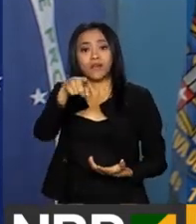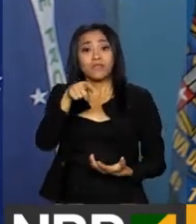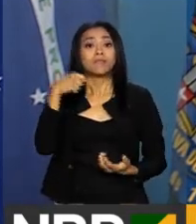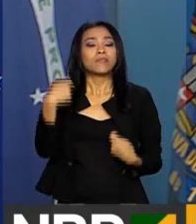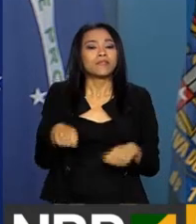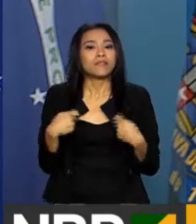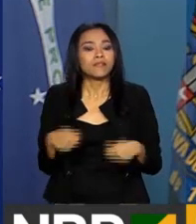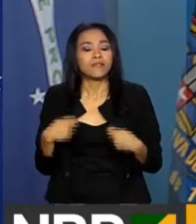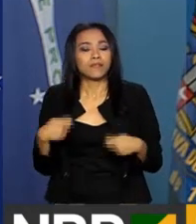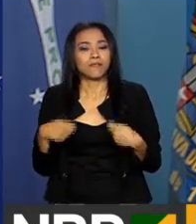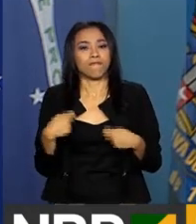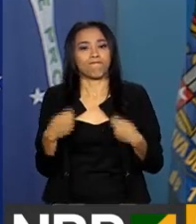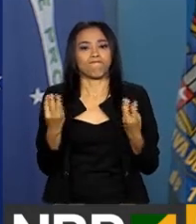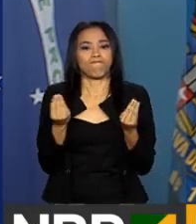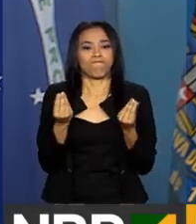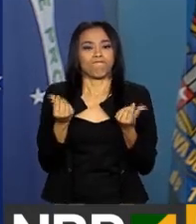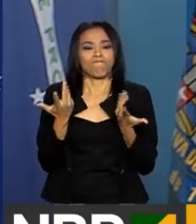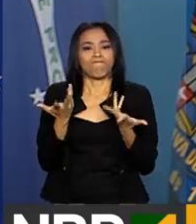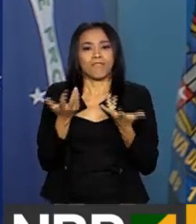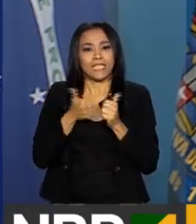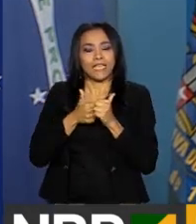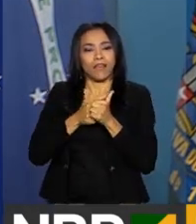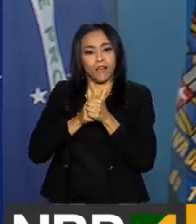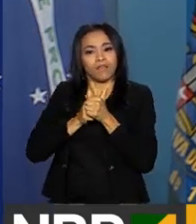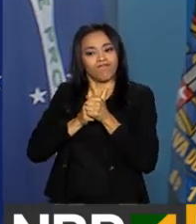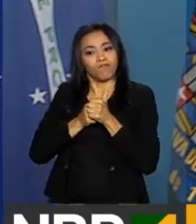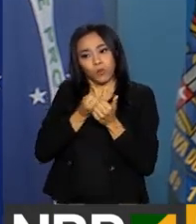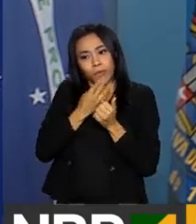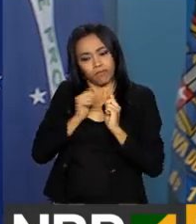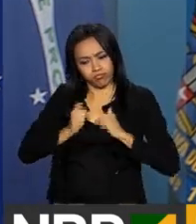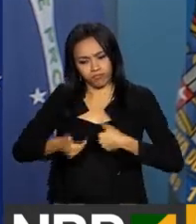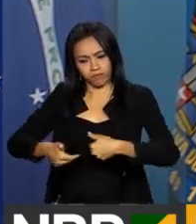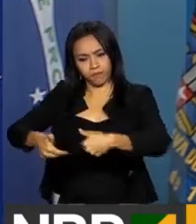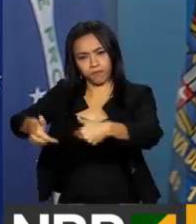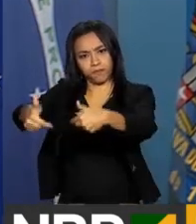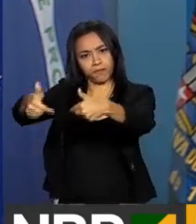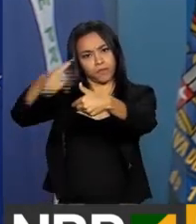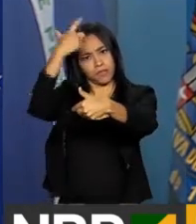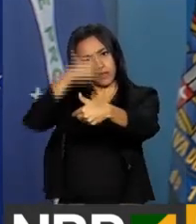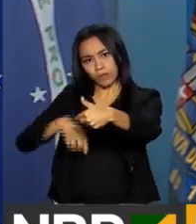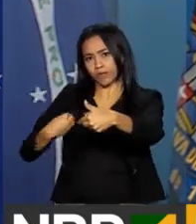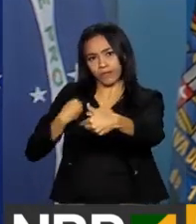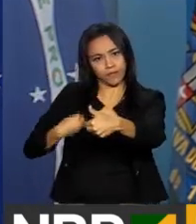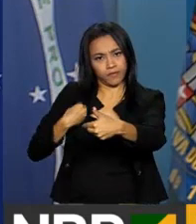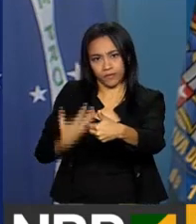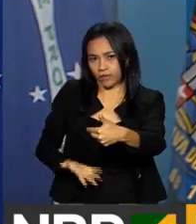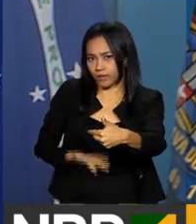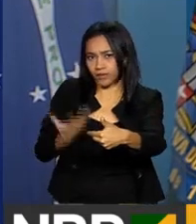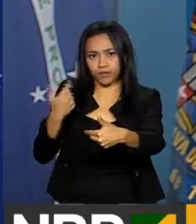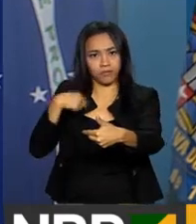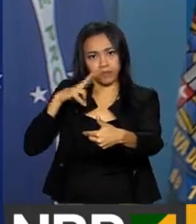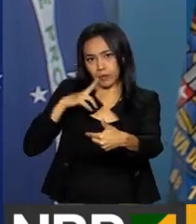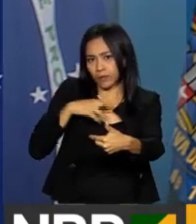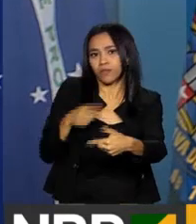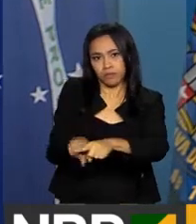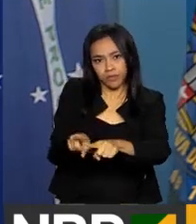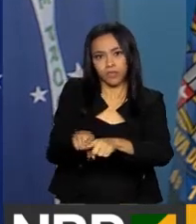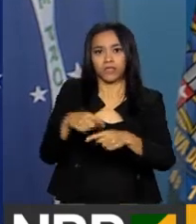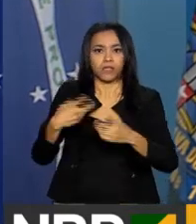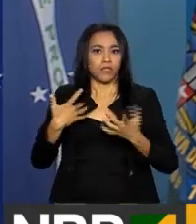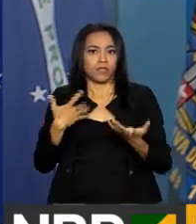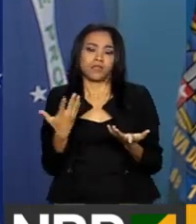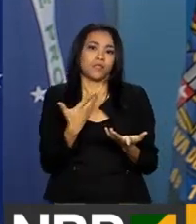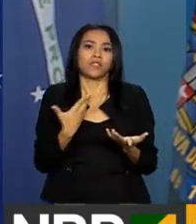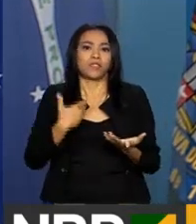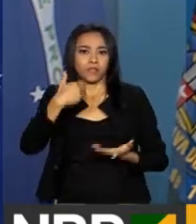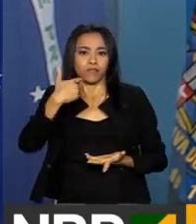você precisa caminhar na sua actividade na sua atividade pública na sua actividade privada e se